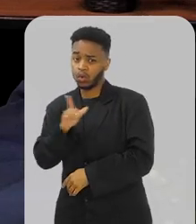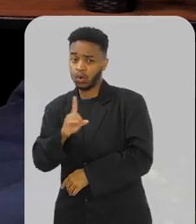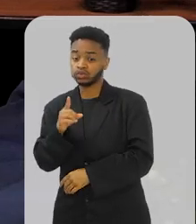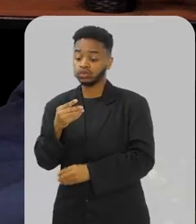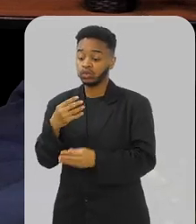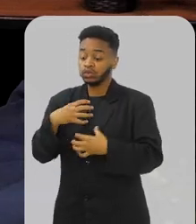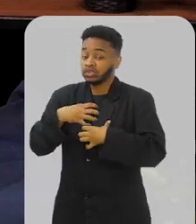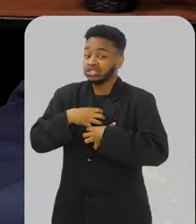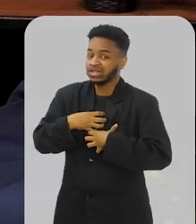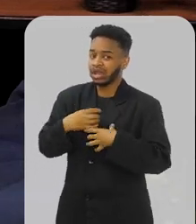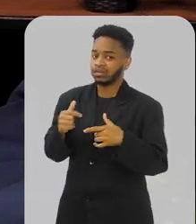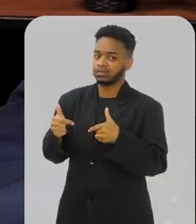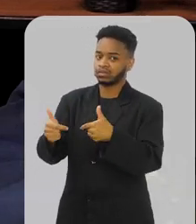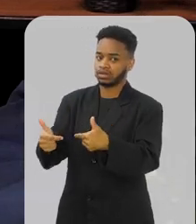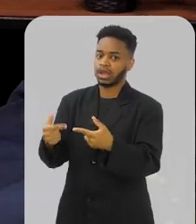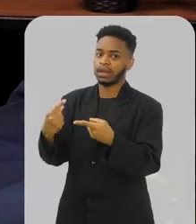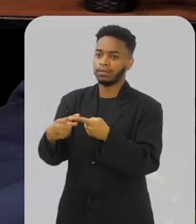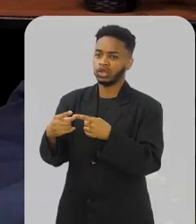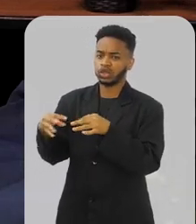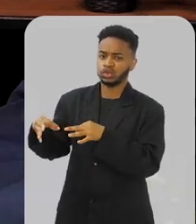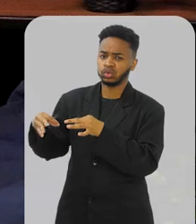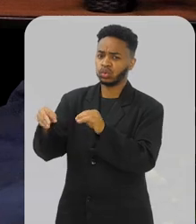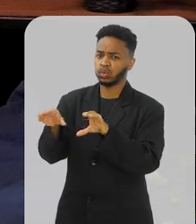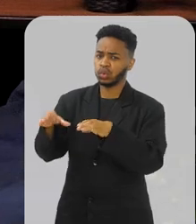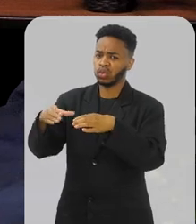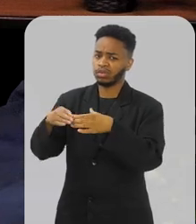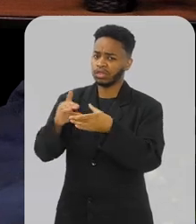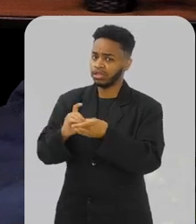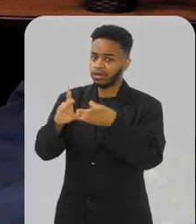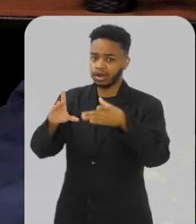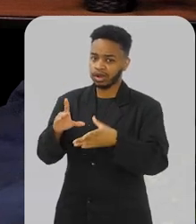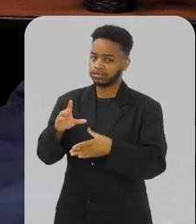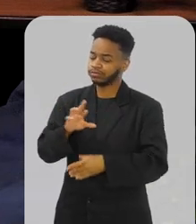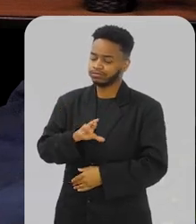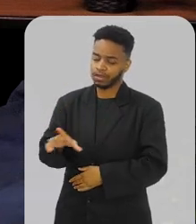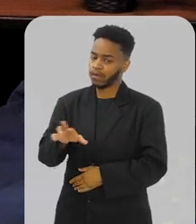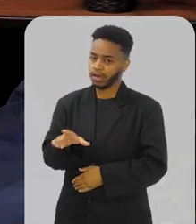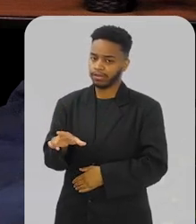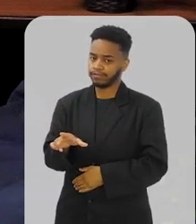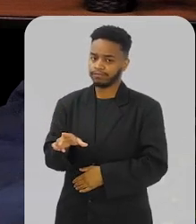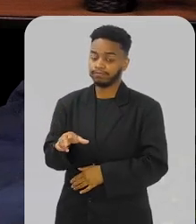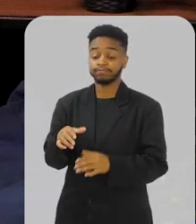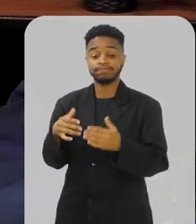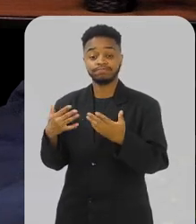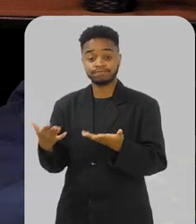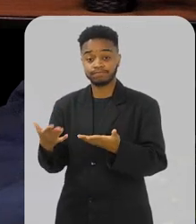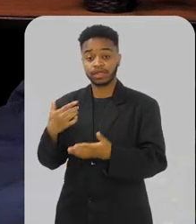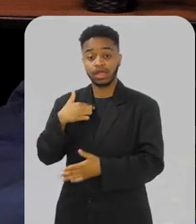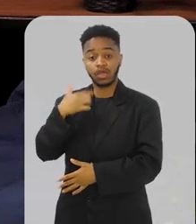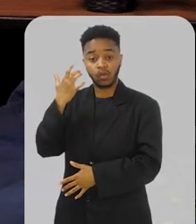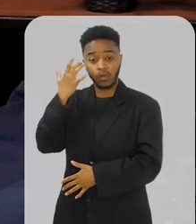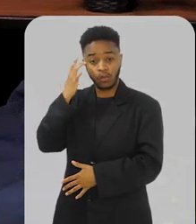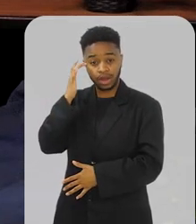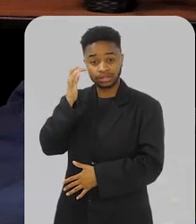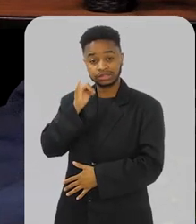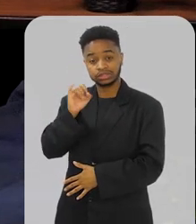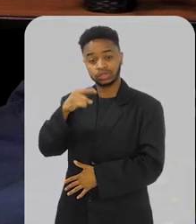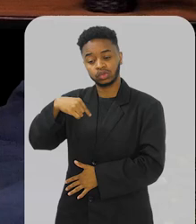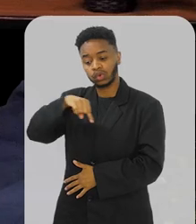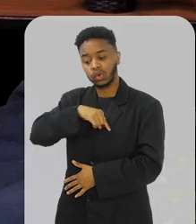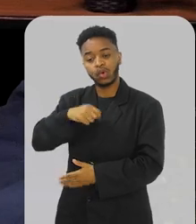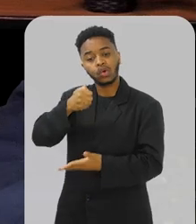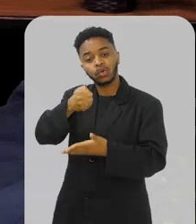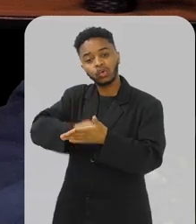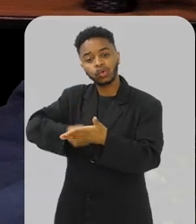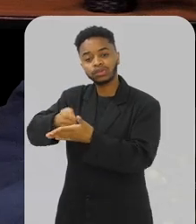formas, porque nem todos os grupos são democráticos. E eu acho que quando você luta pelo